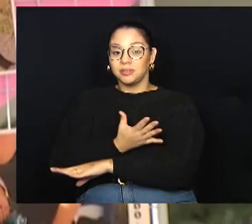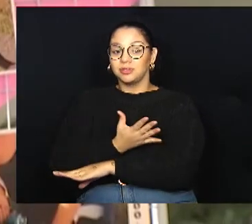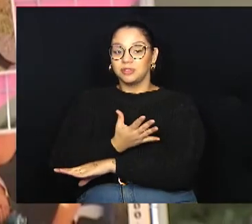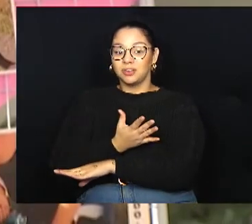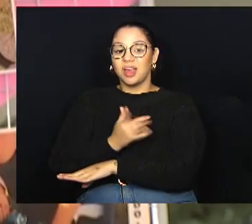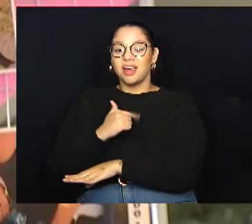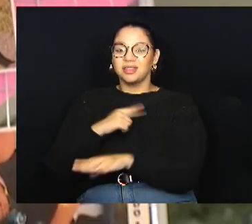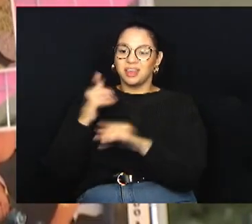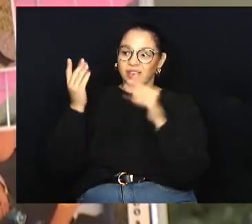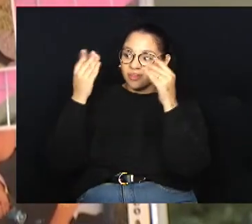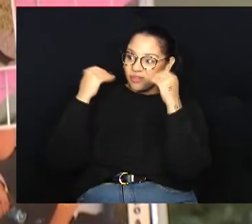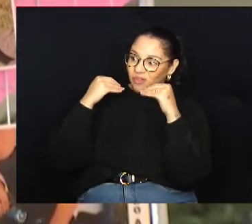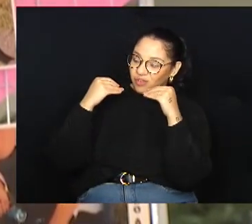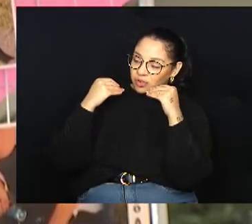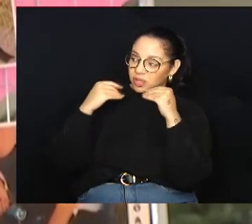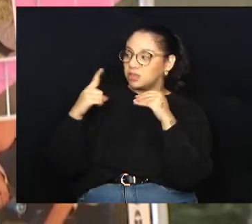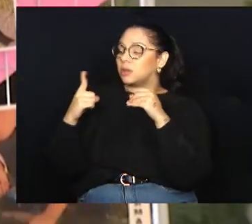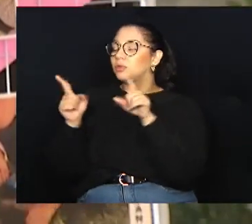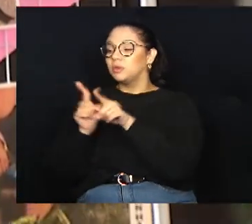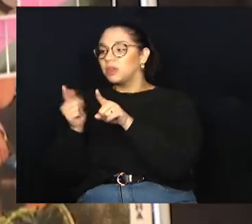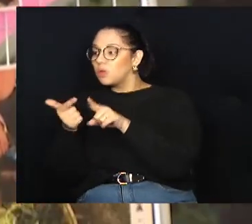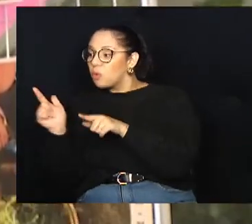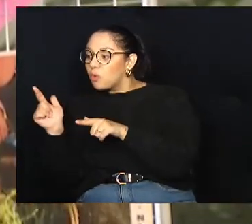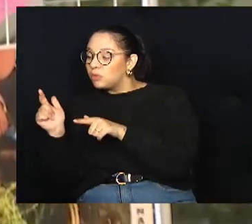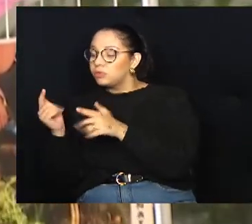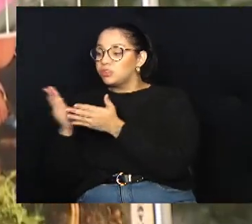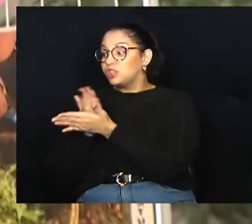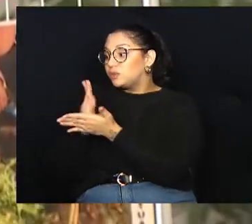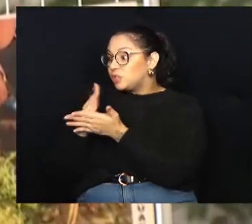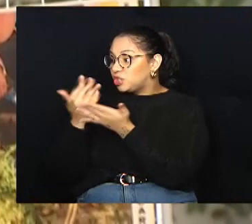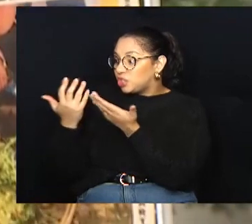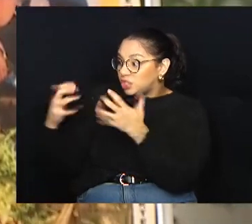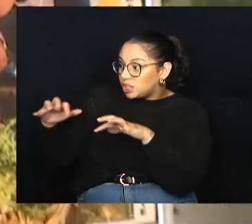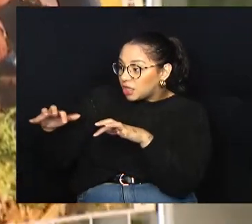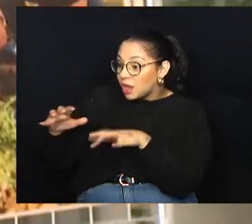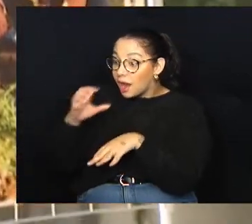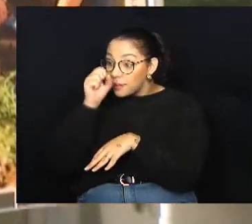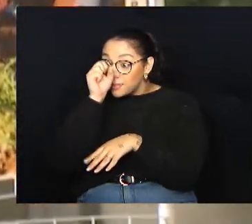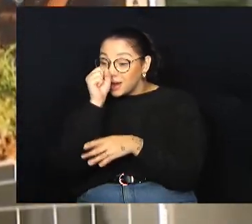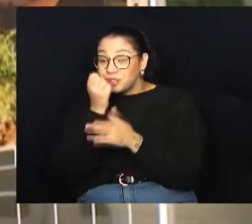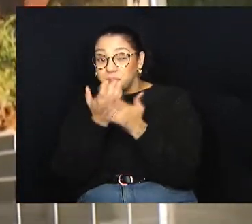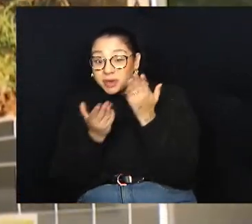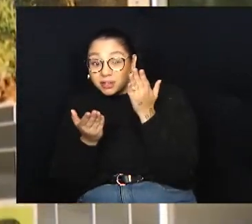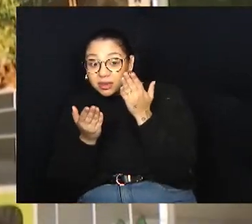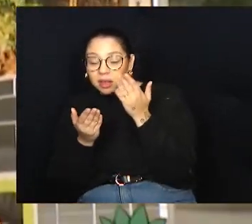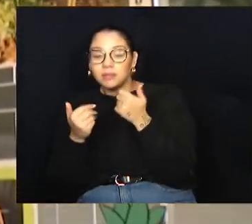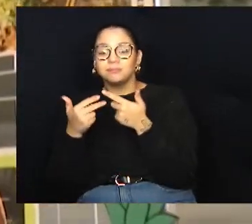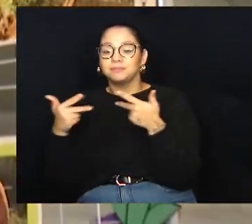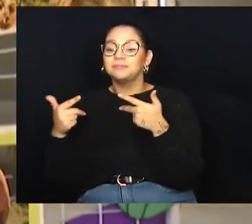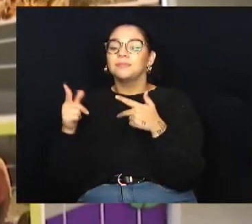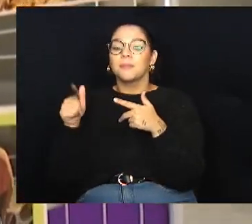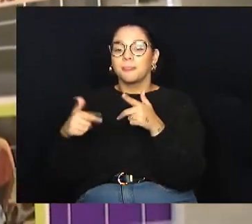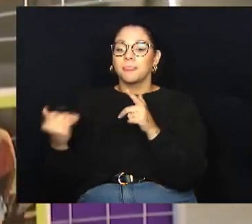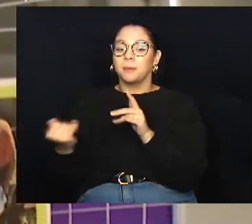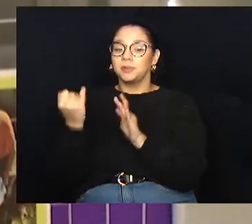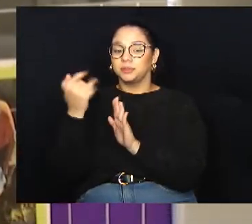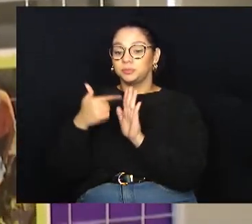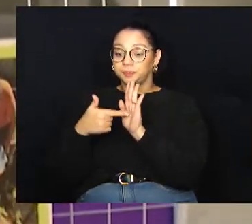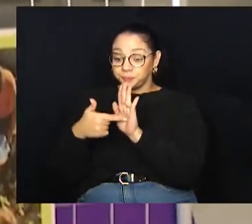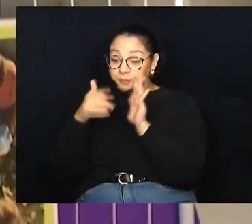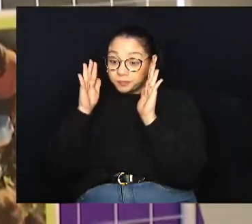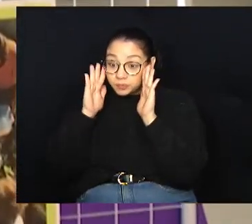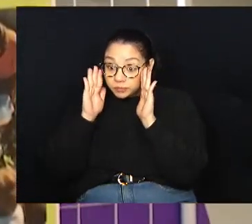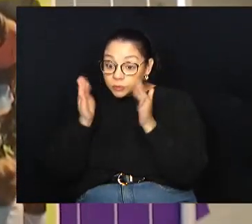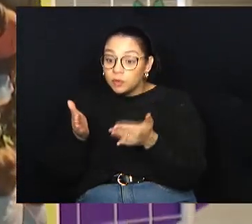com outros colegas, que ela aprende a dividir, que ela aprende a perder. Então, por isso que é muito importante a gente mostrar e focar